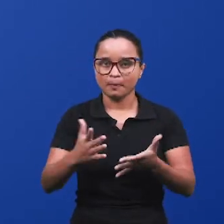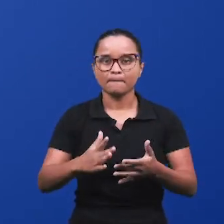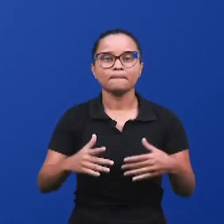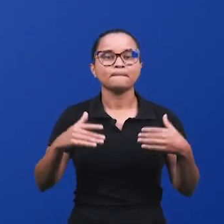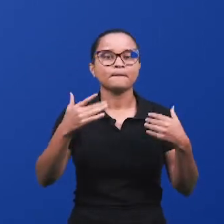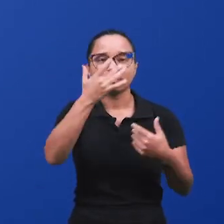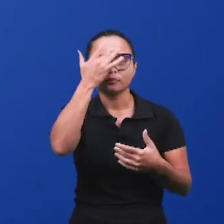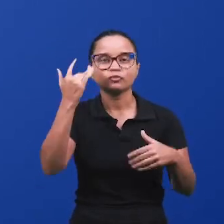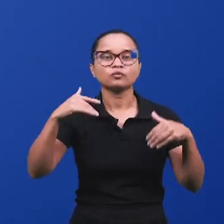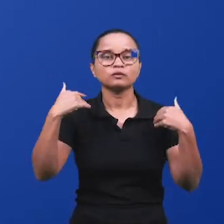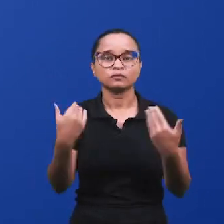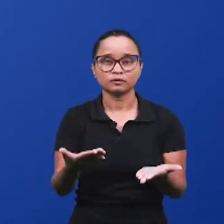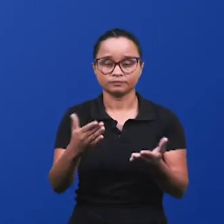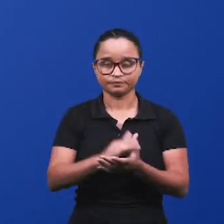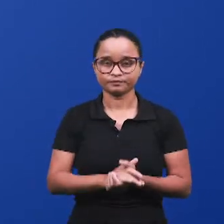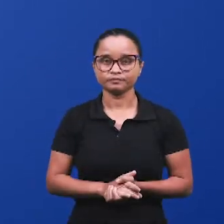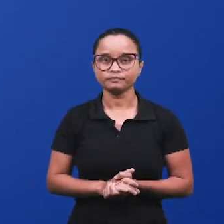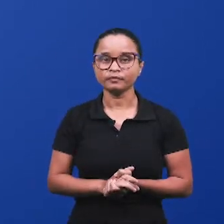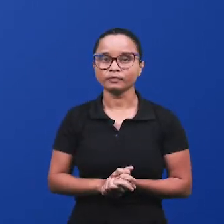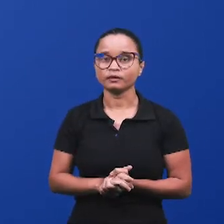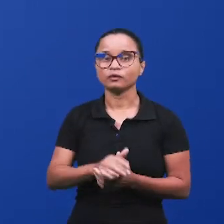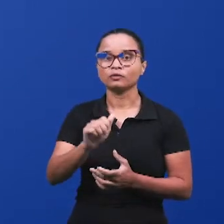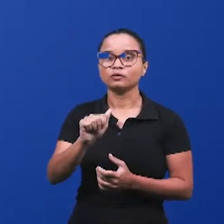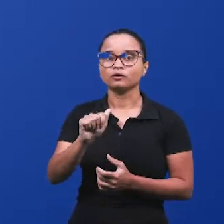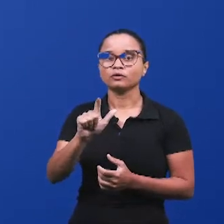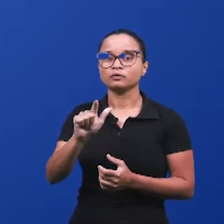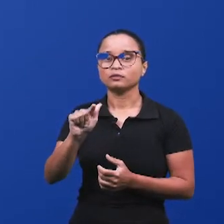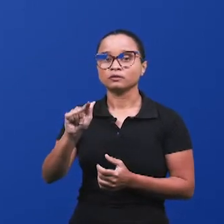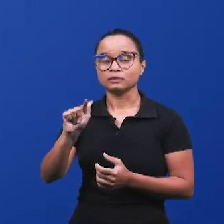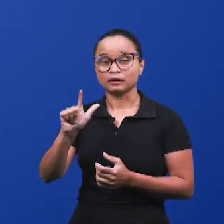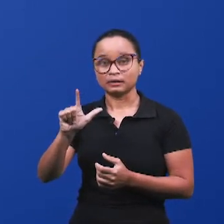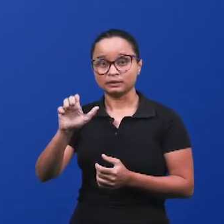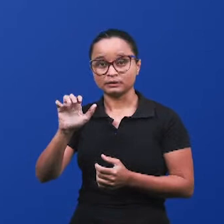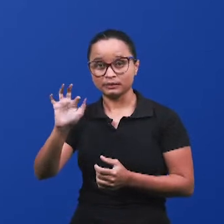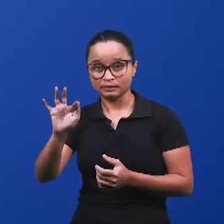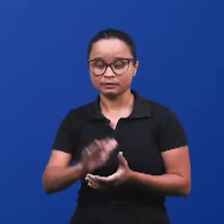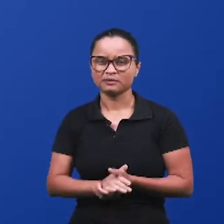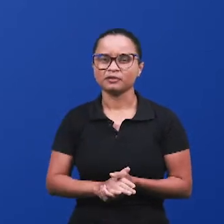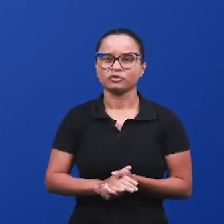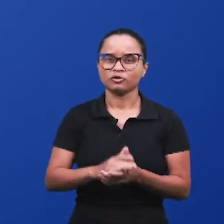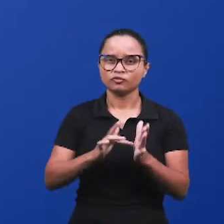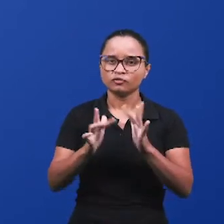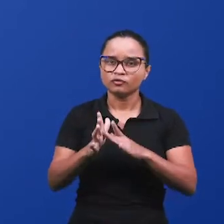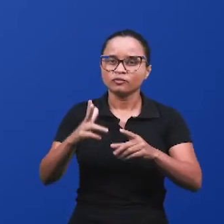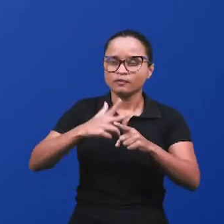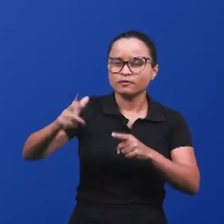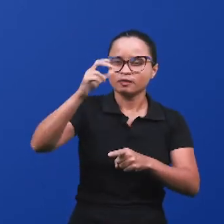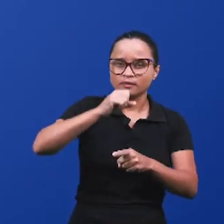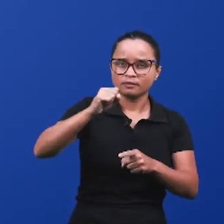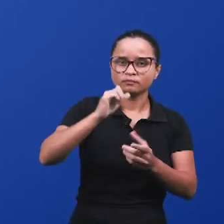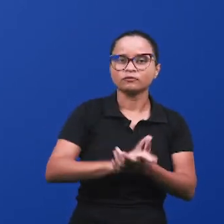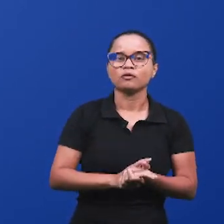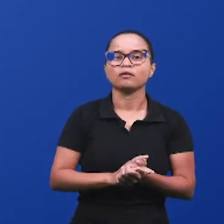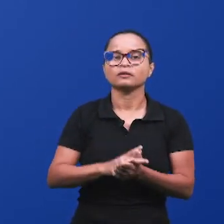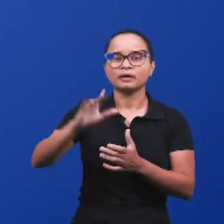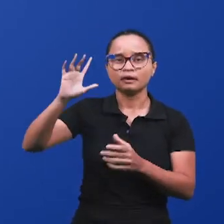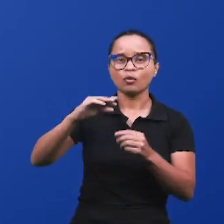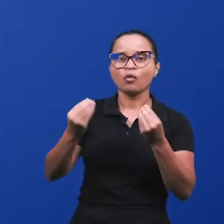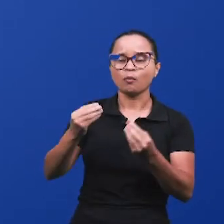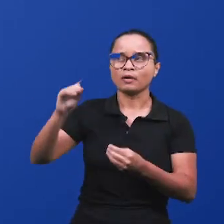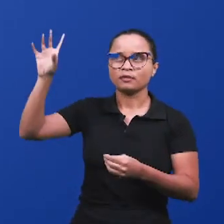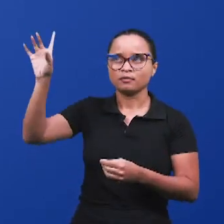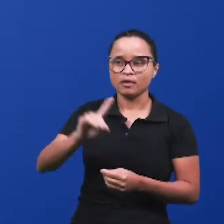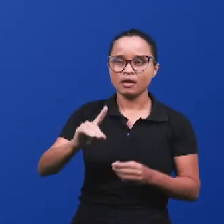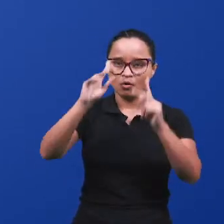esses sinais? E o Aleph, ele entende que o Senhor Jesus, ele desceu, não foi, Aleph? Foi. Como homem, ele morreu